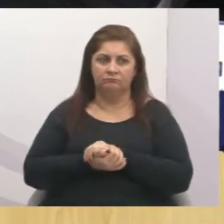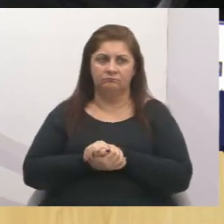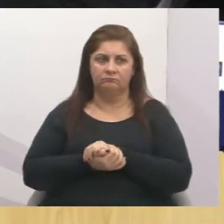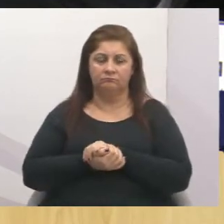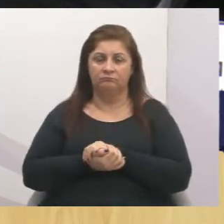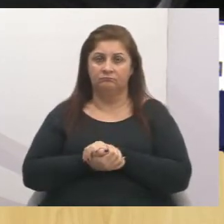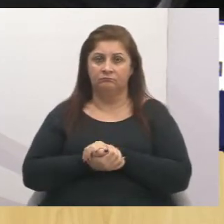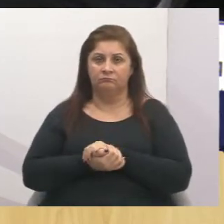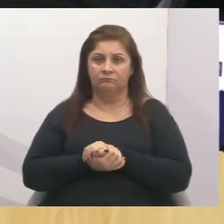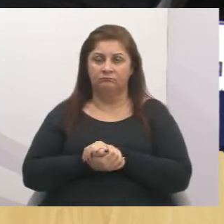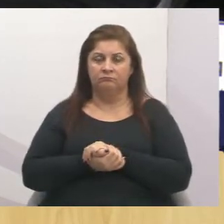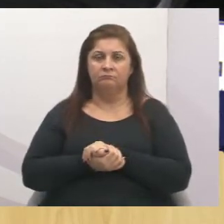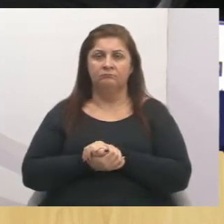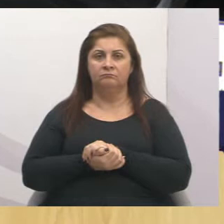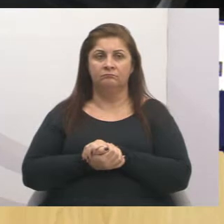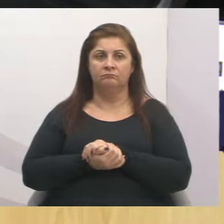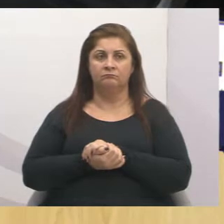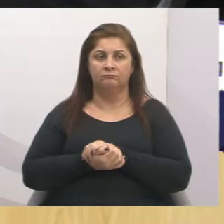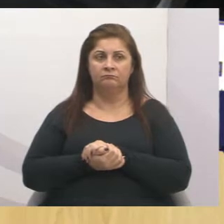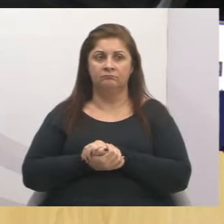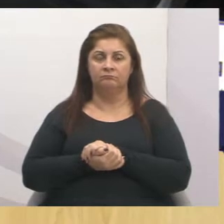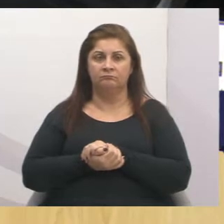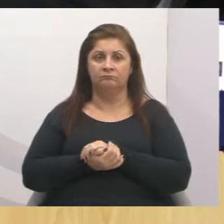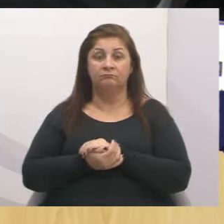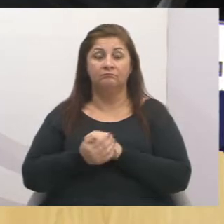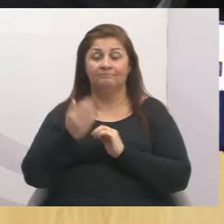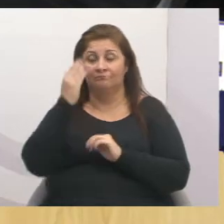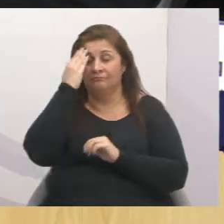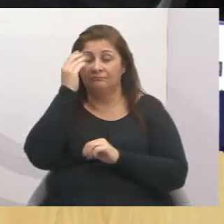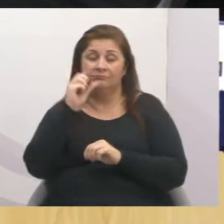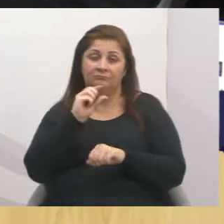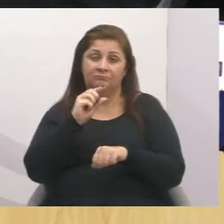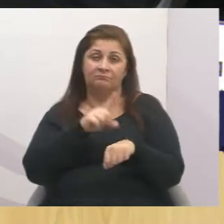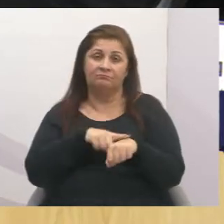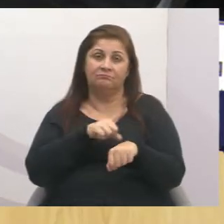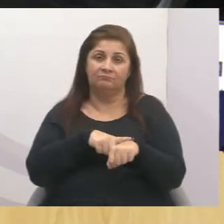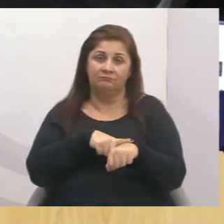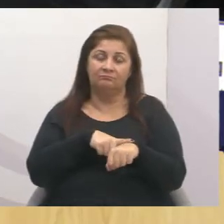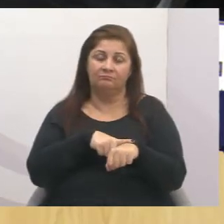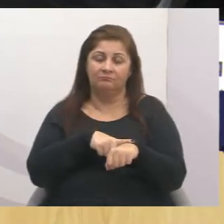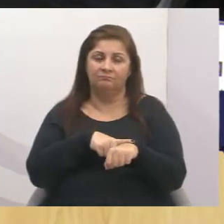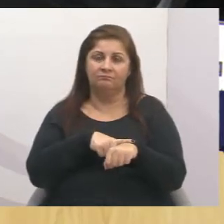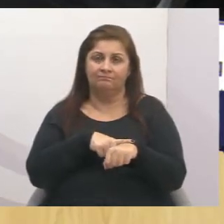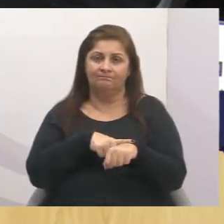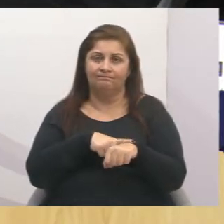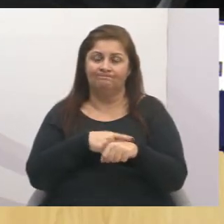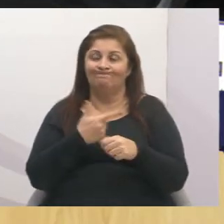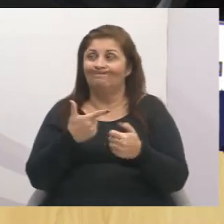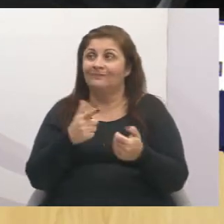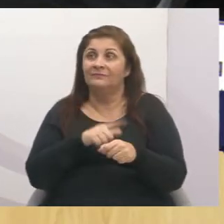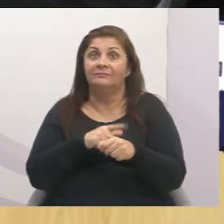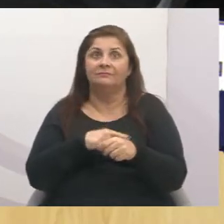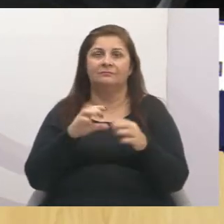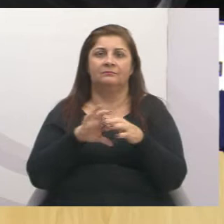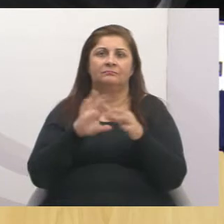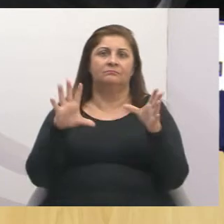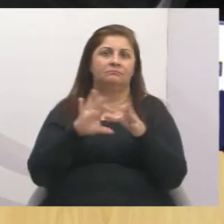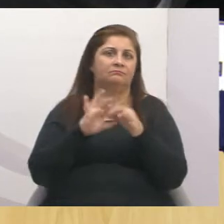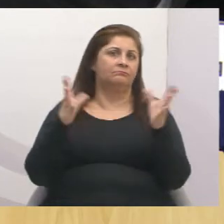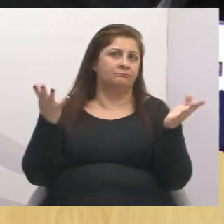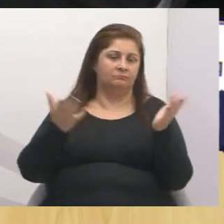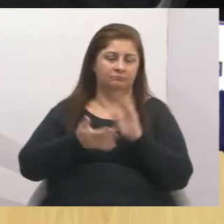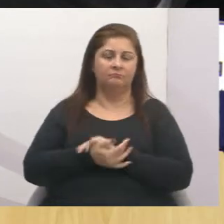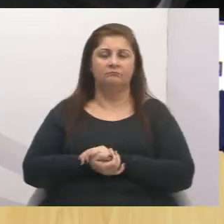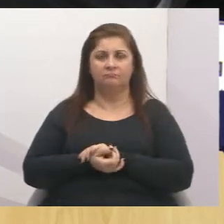uma coisa feita de uma forma corrida, até pelo curto espaço de tempo que a gente tem para resolver